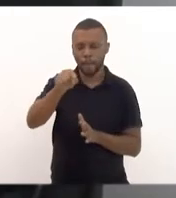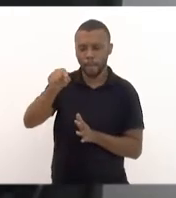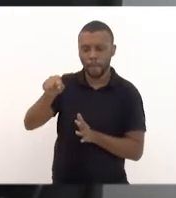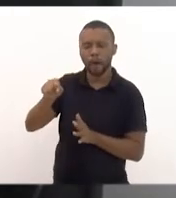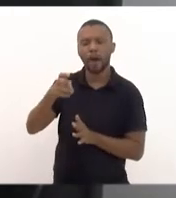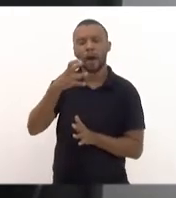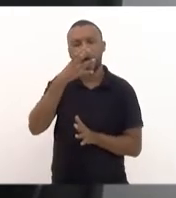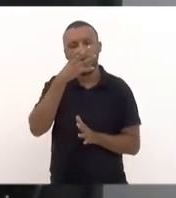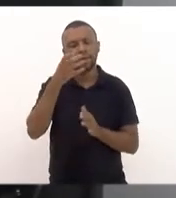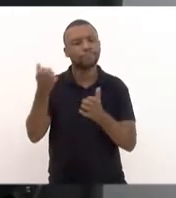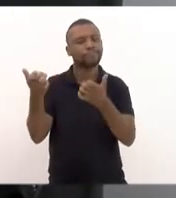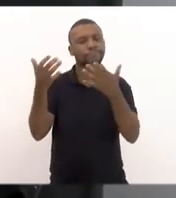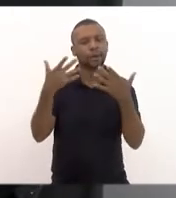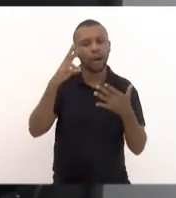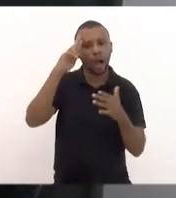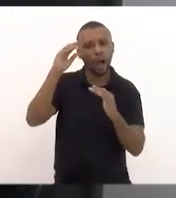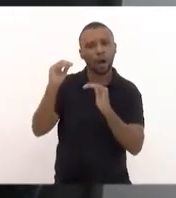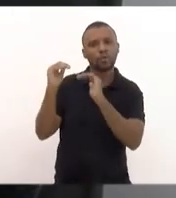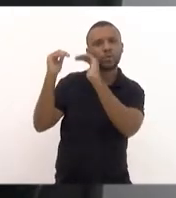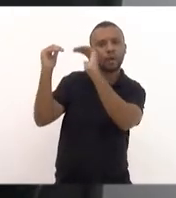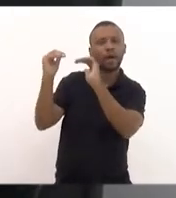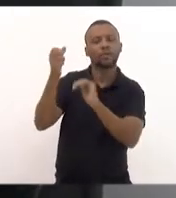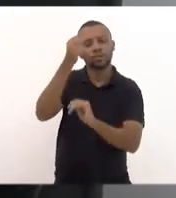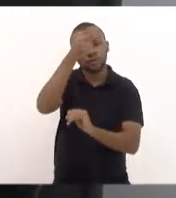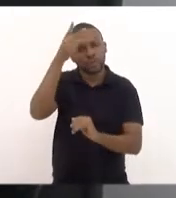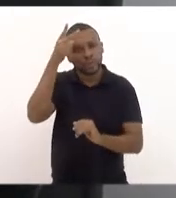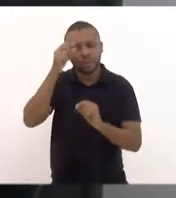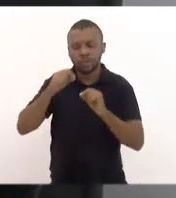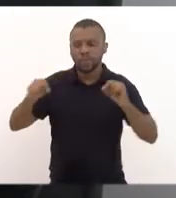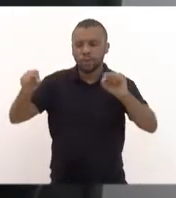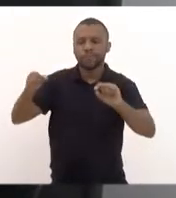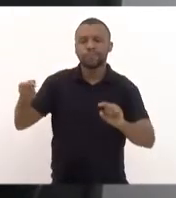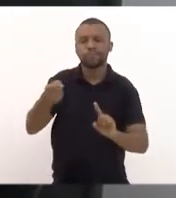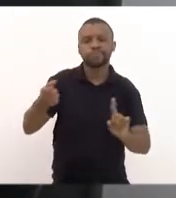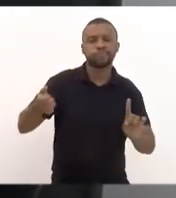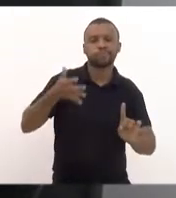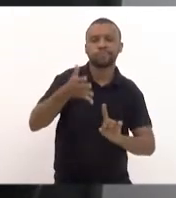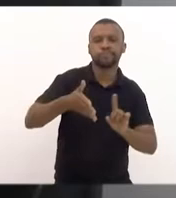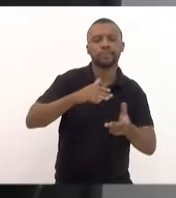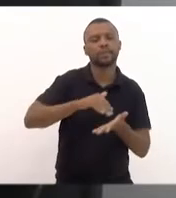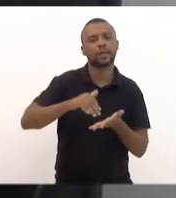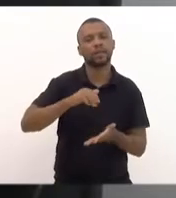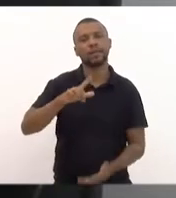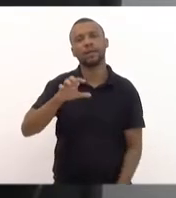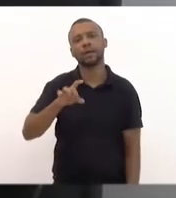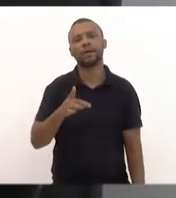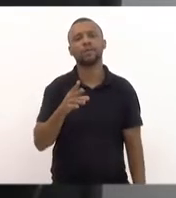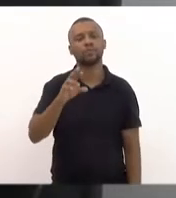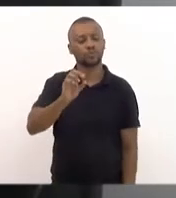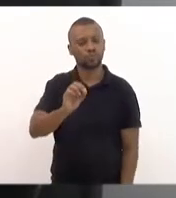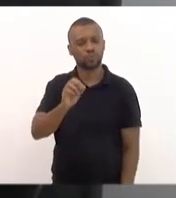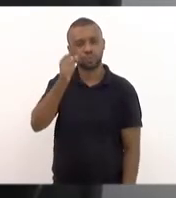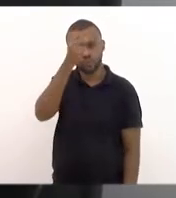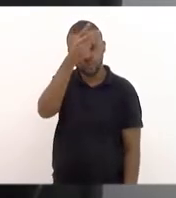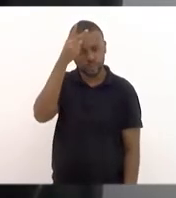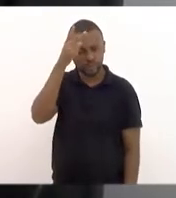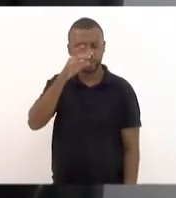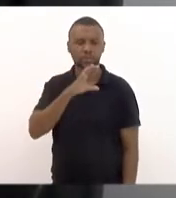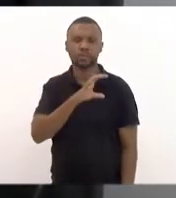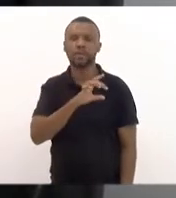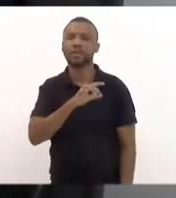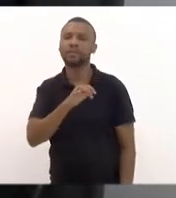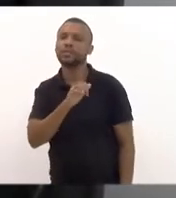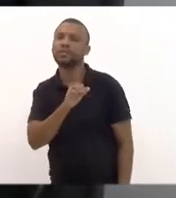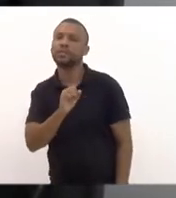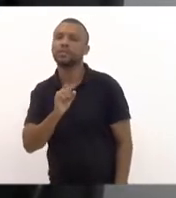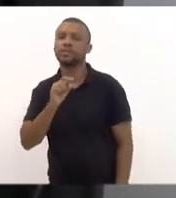autoridades dos municípios metropolitanos. Vou começar passando a palavra ao Leandro, secretário Leandro Guimarães, do município de Duque de Caxias, secretário